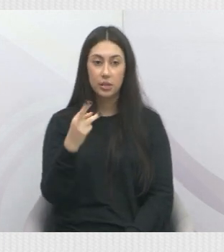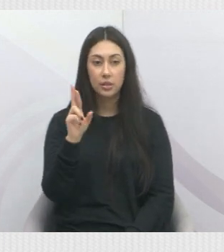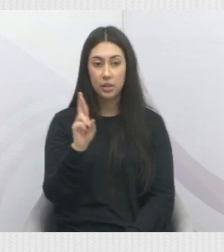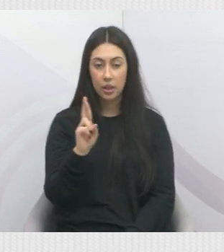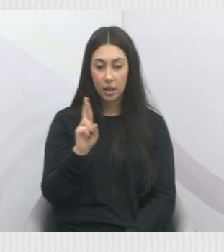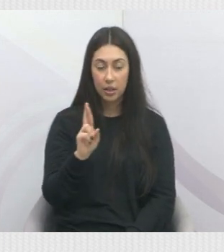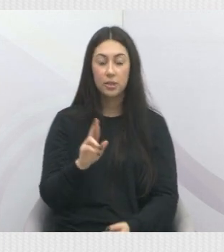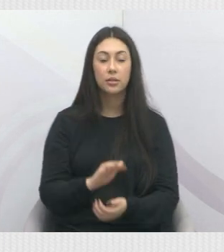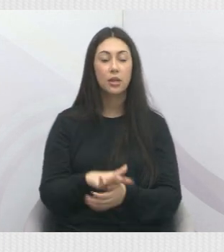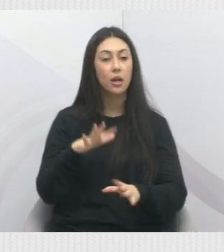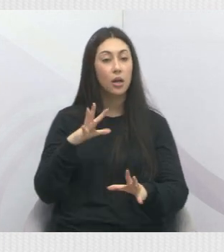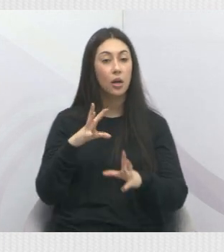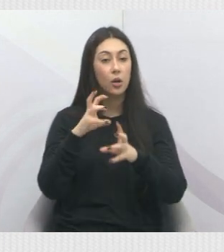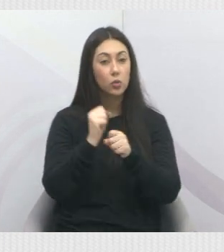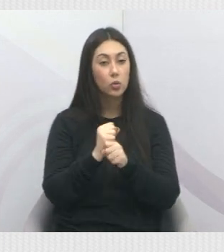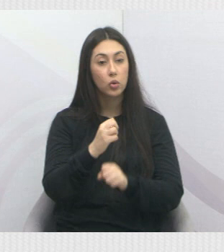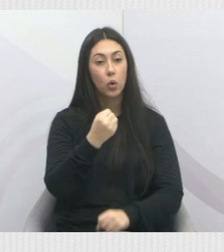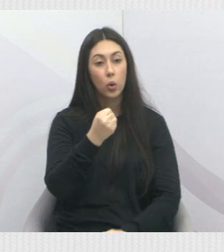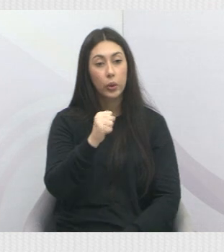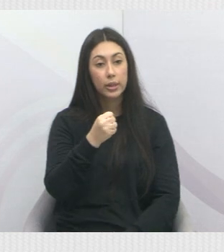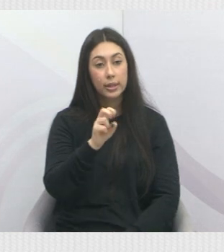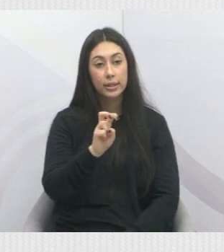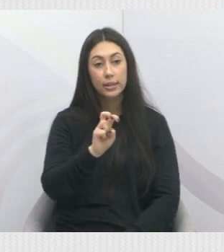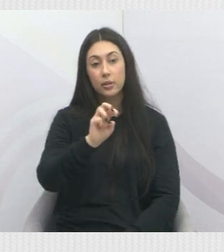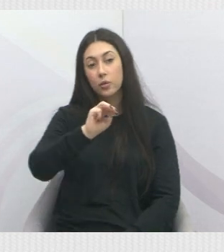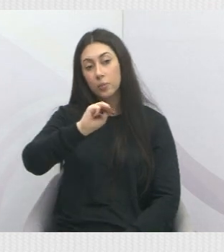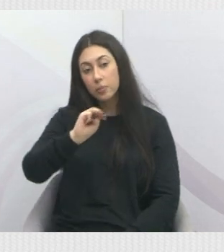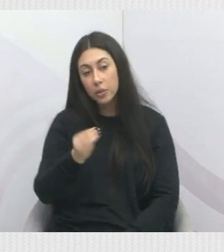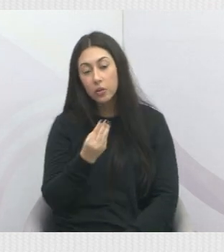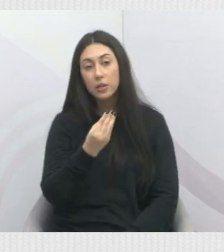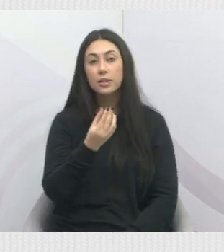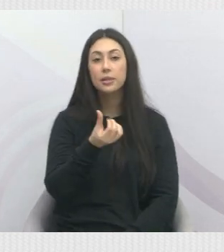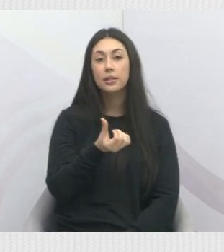23.804.743, num total de R$